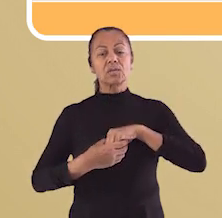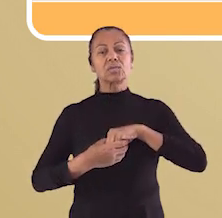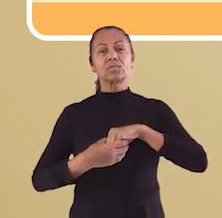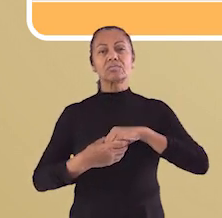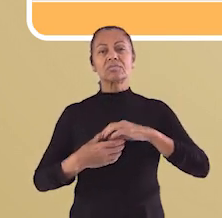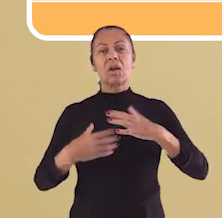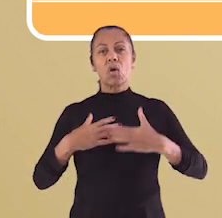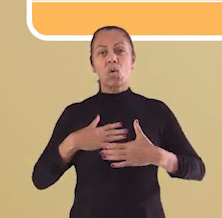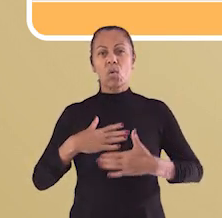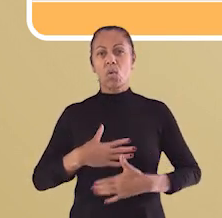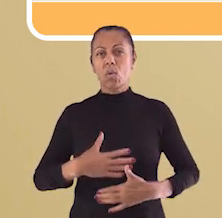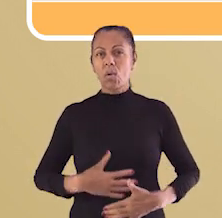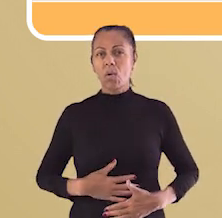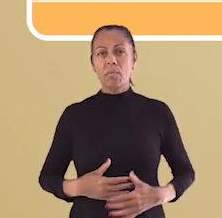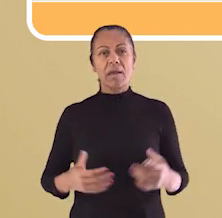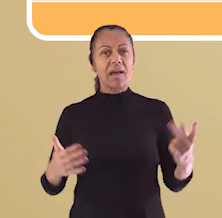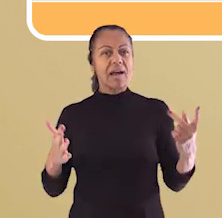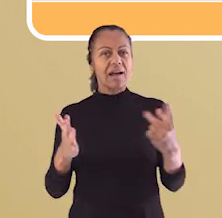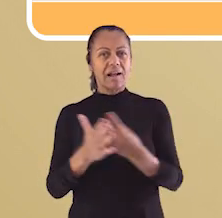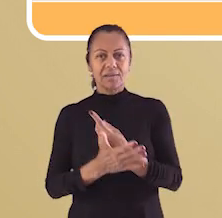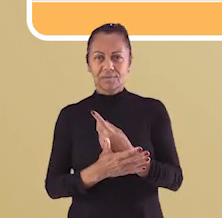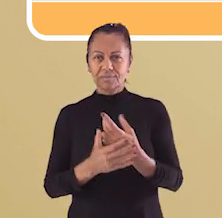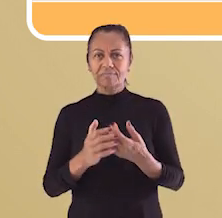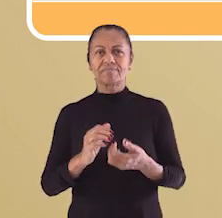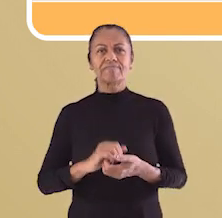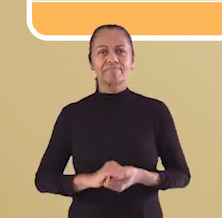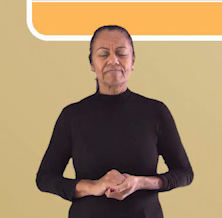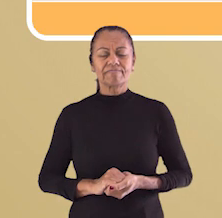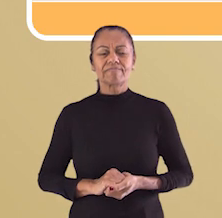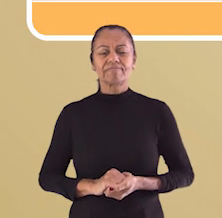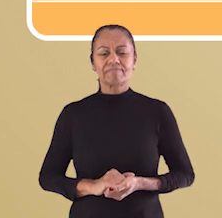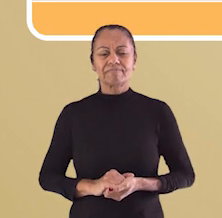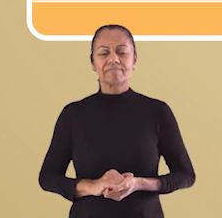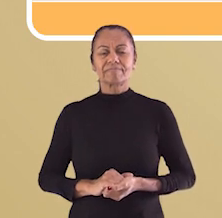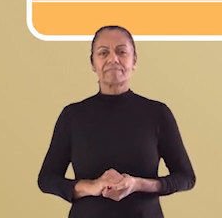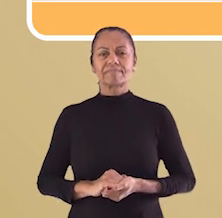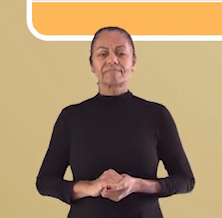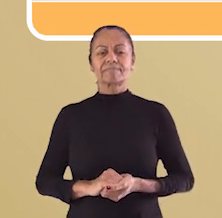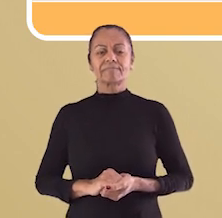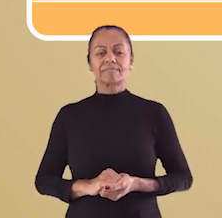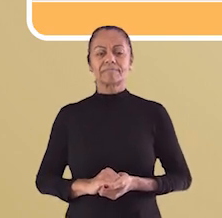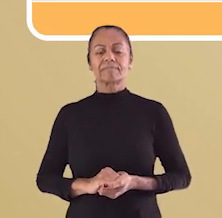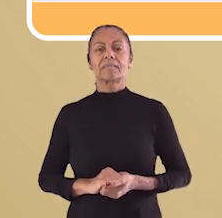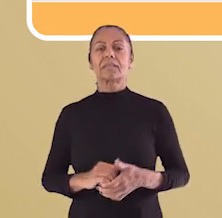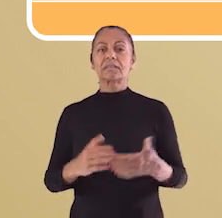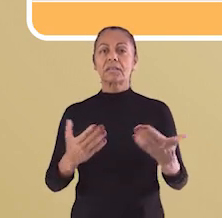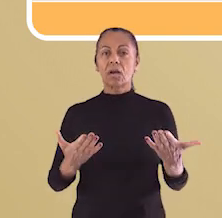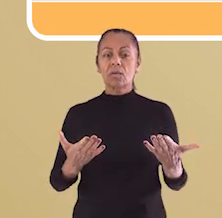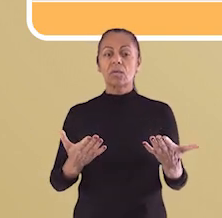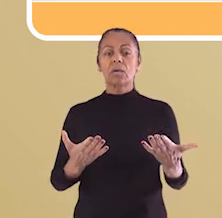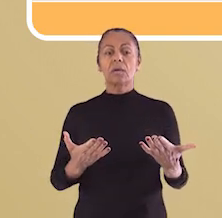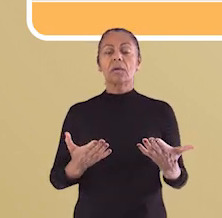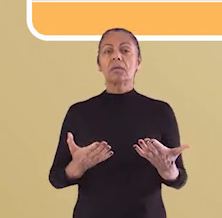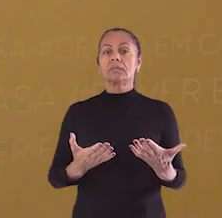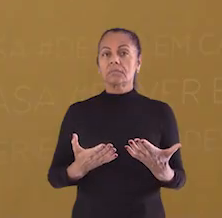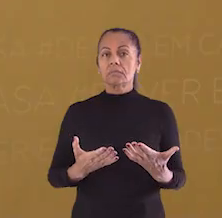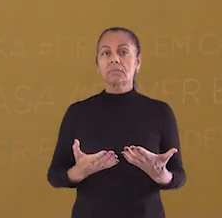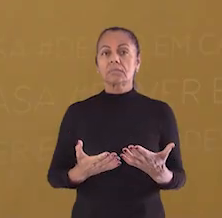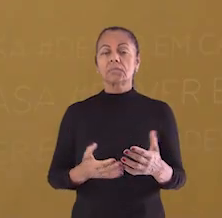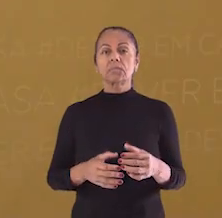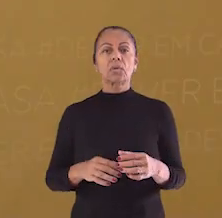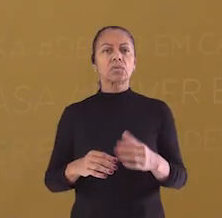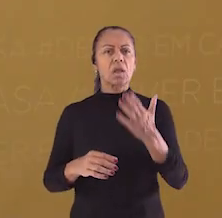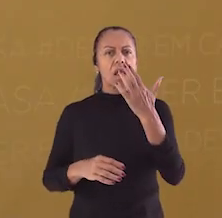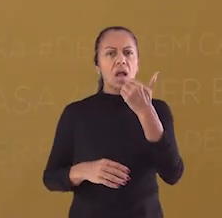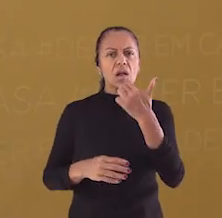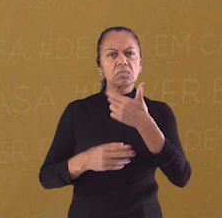funcionamento inadequado, o funcionamento errado de alguma coisa. Ou seja, algo não está funcionando como deveria. E tudo fica